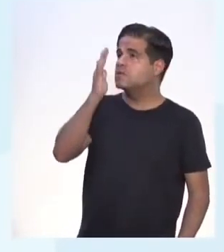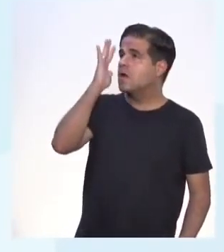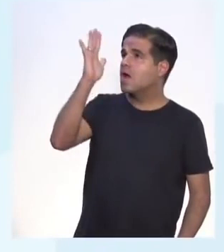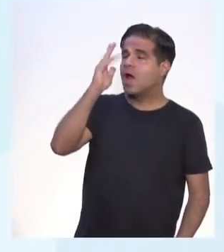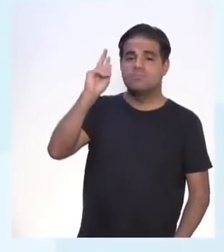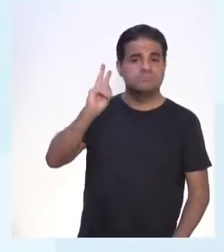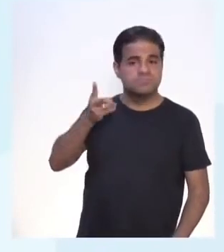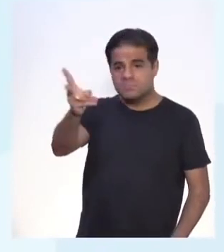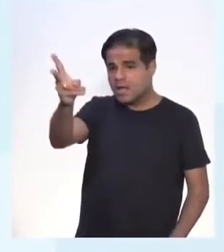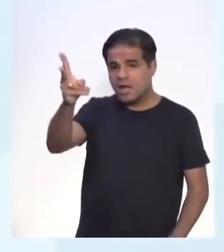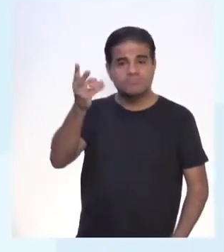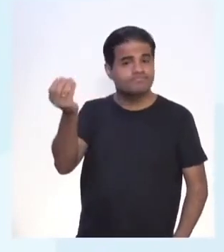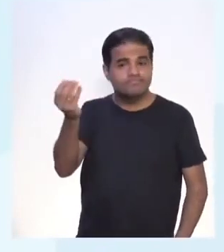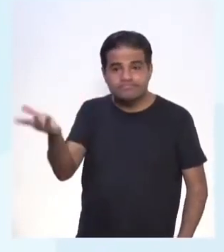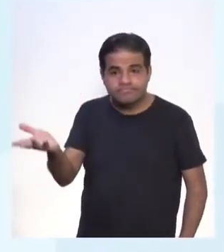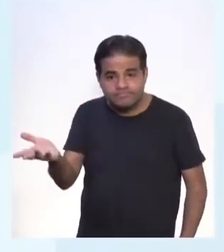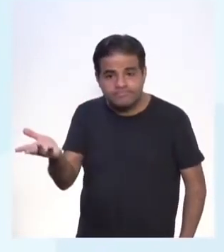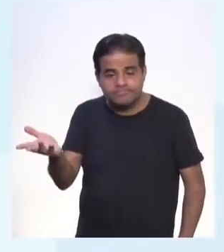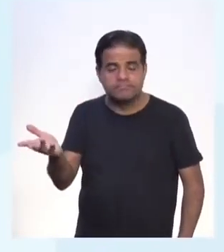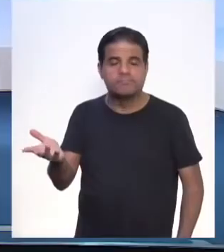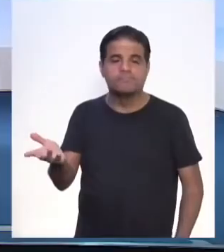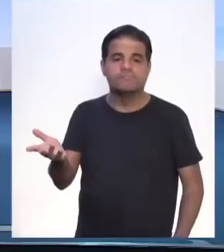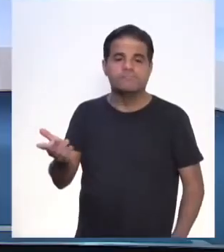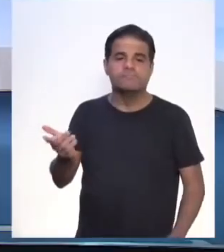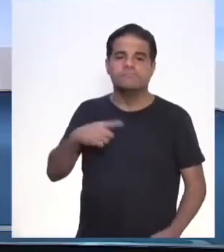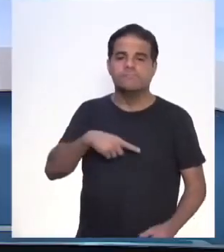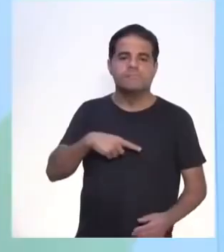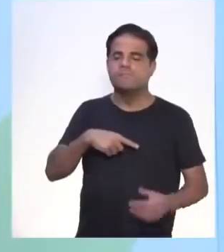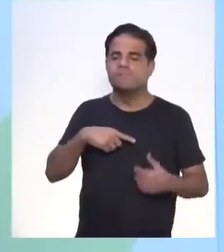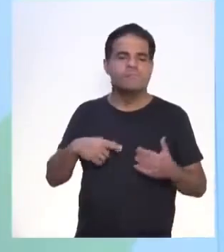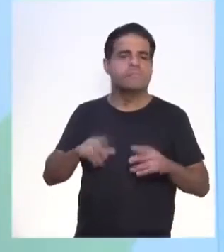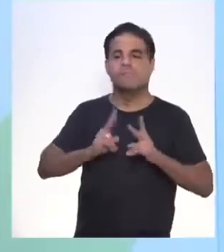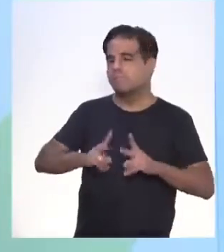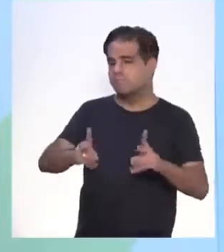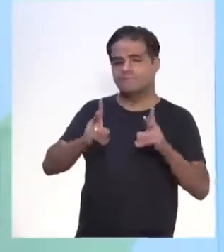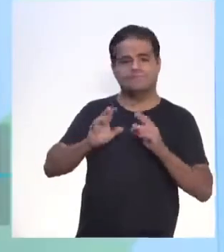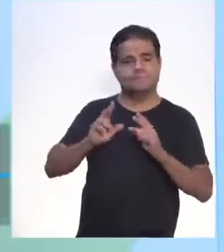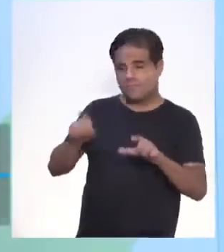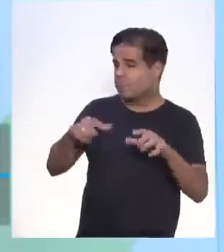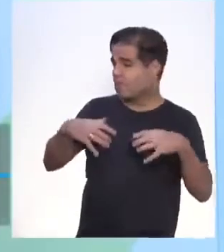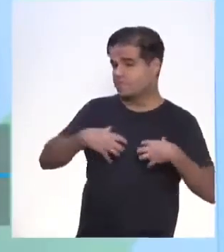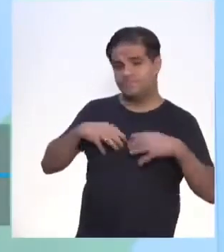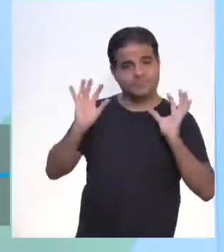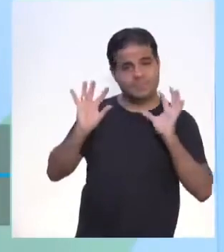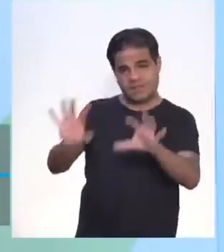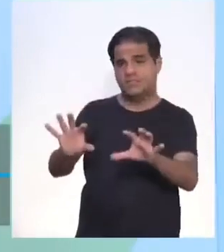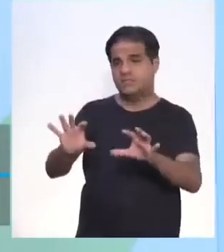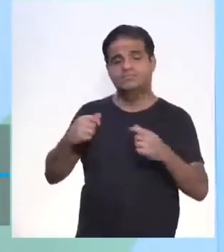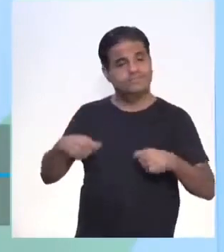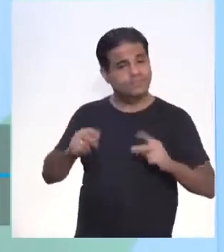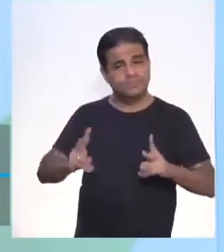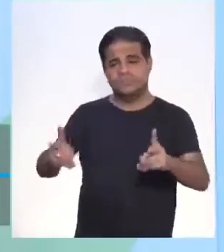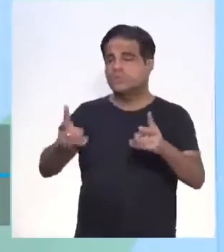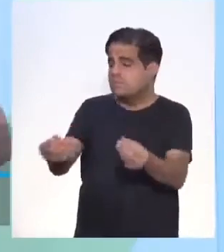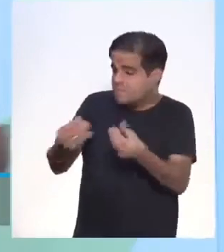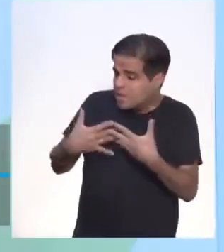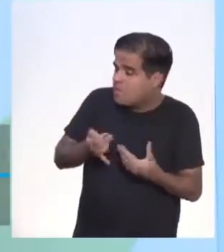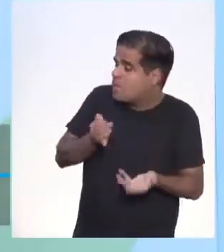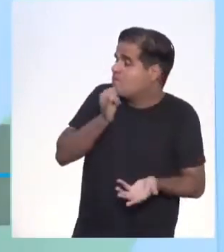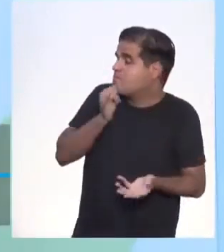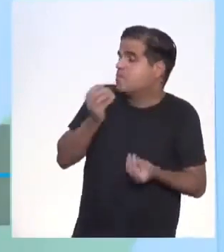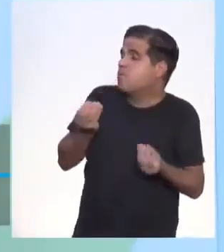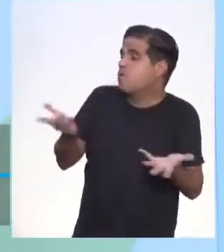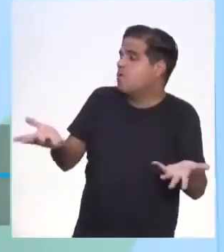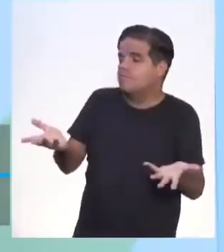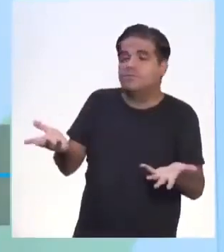foi sempre assim. Sim. Né? Porque existe muita essa questão, gente, foi sempre assim, é desse jeito e tem que ser. Me dê um exemplo de Mais